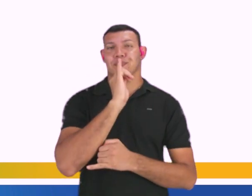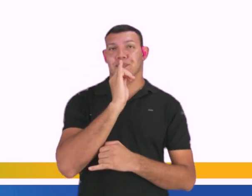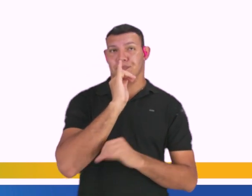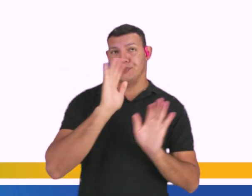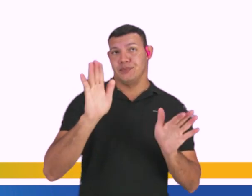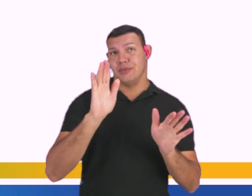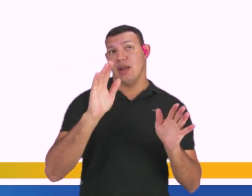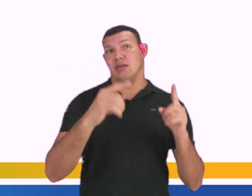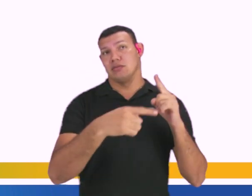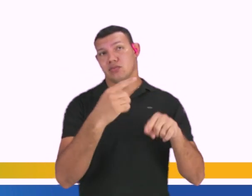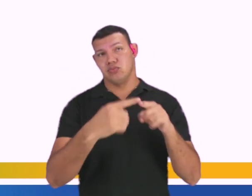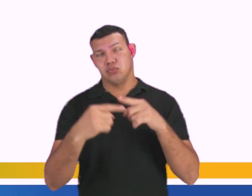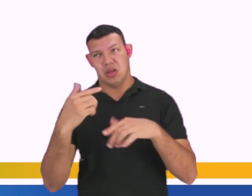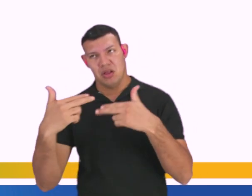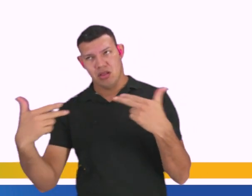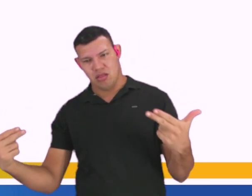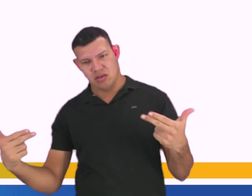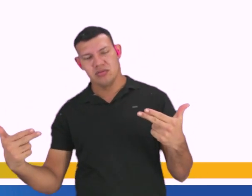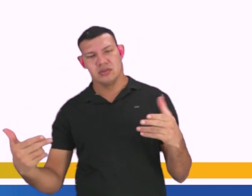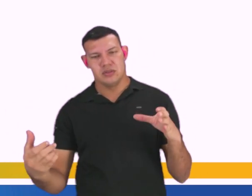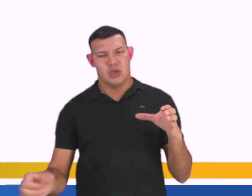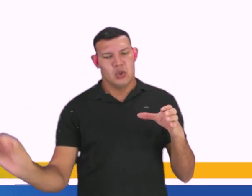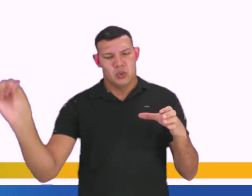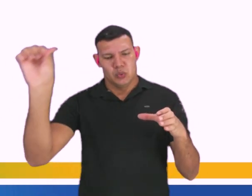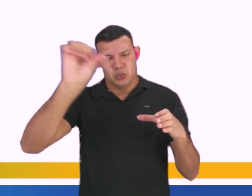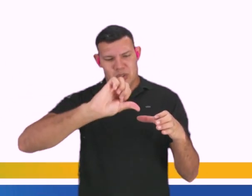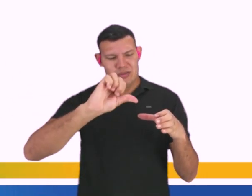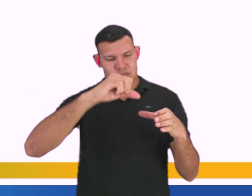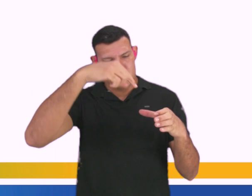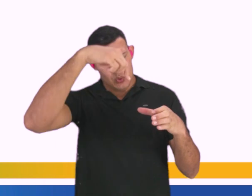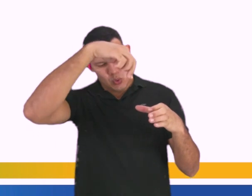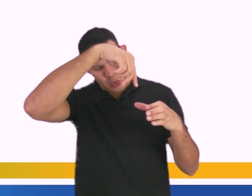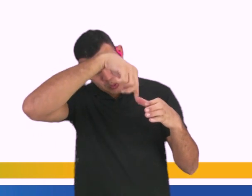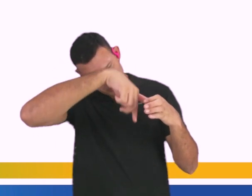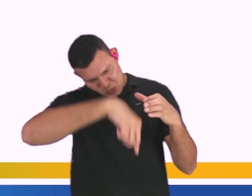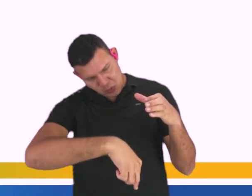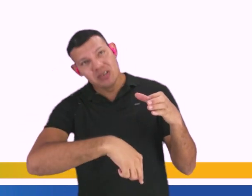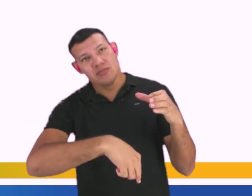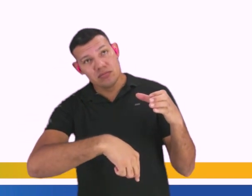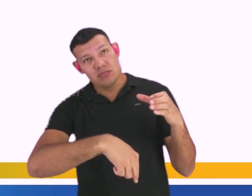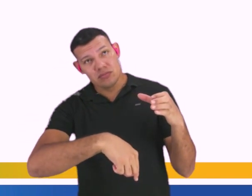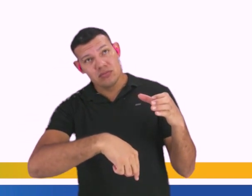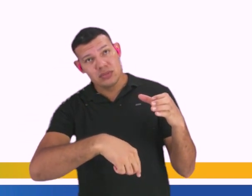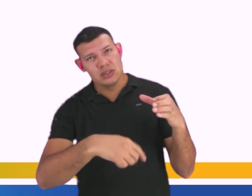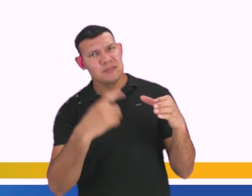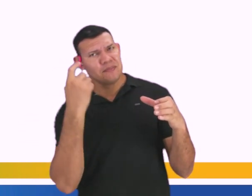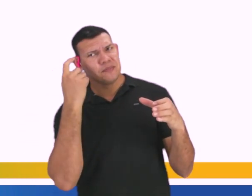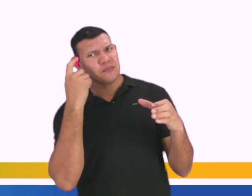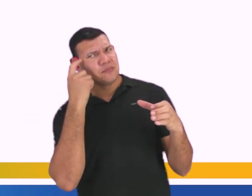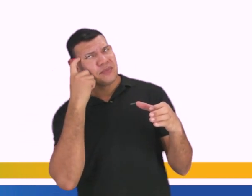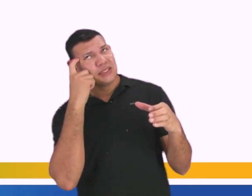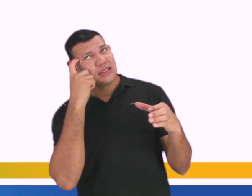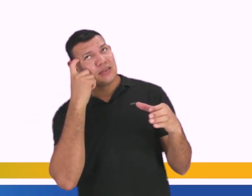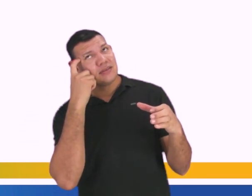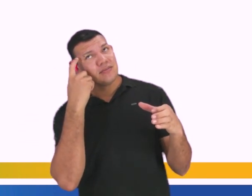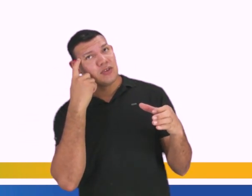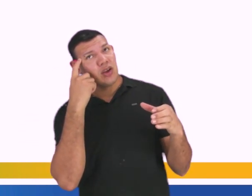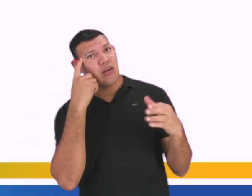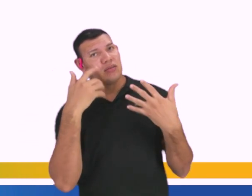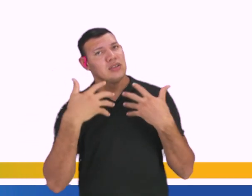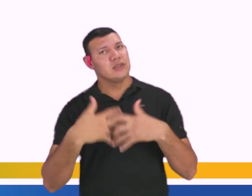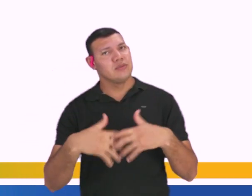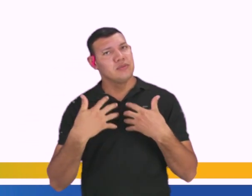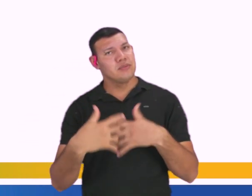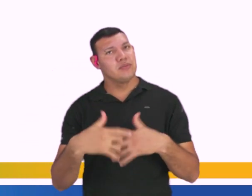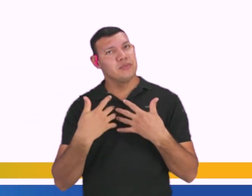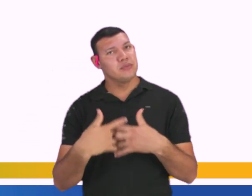outro material dentro do líquido, e ele afunda, ou seja, ele desce, as pessoas falam, algumas confundem com o